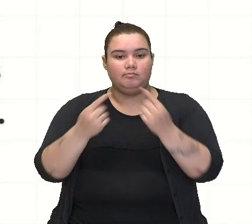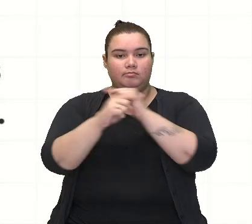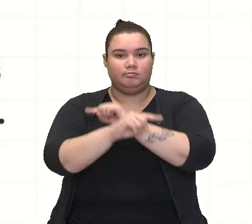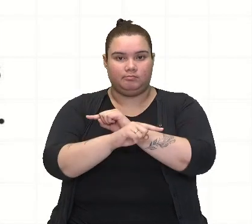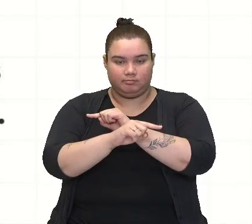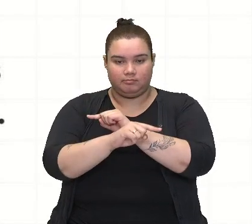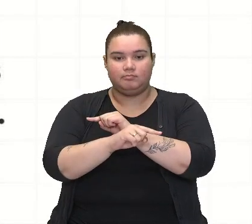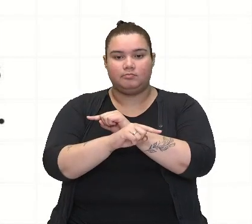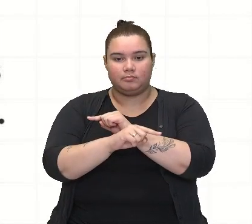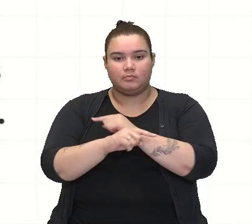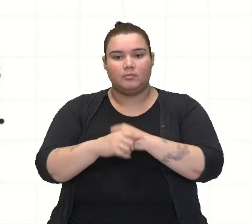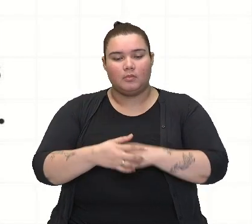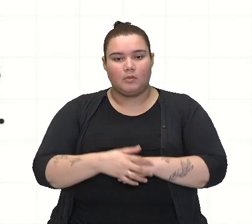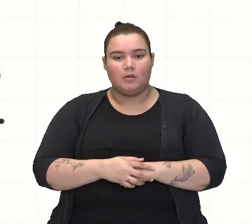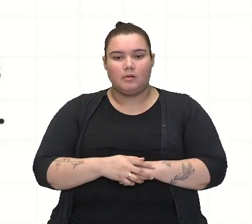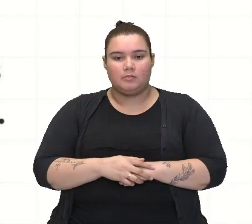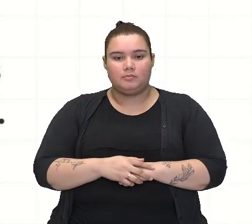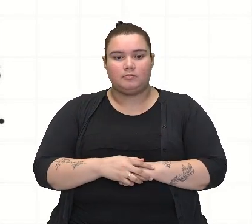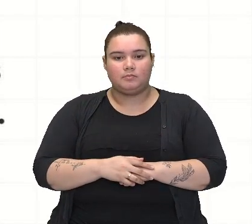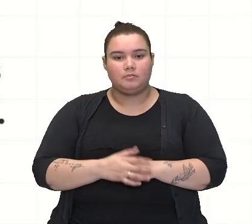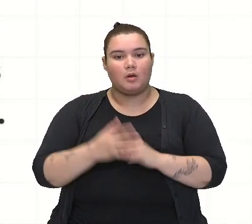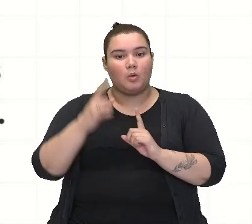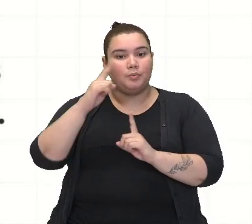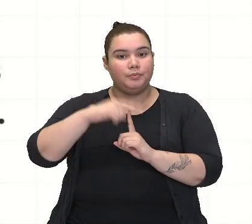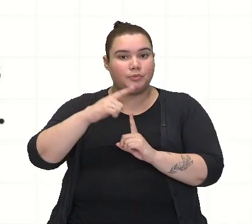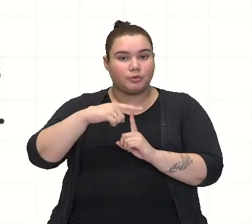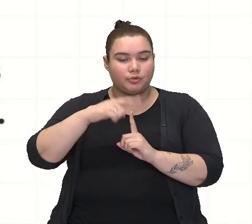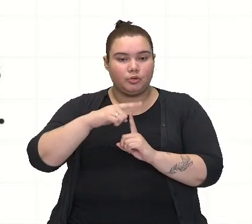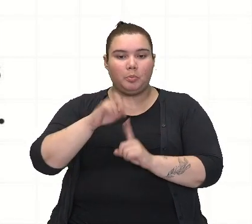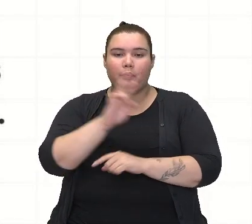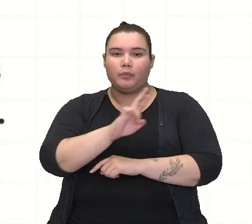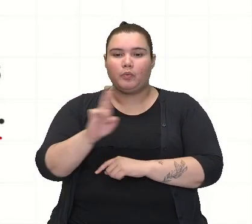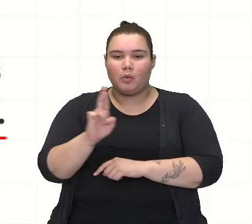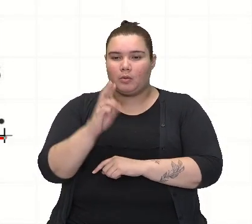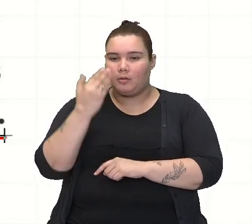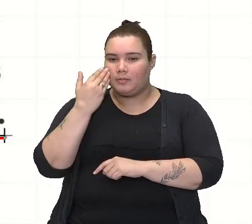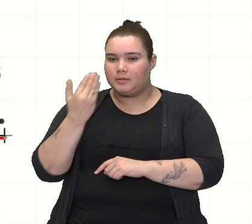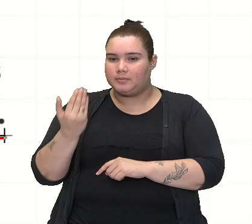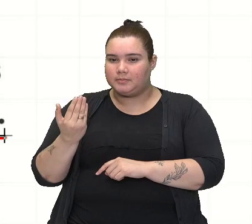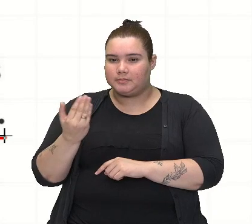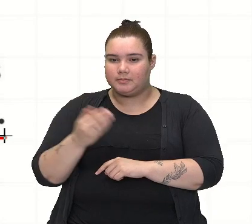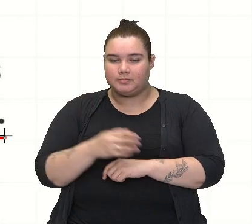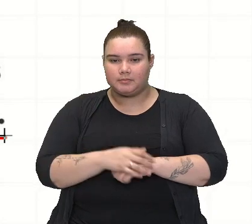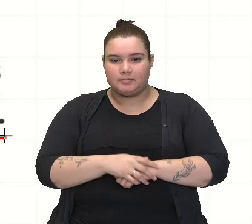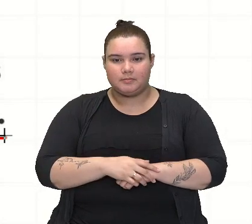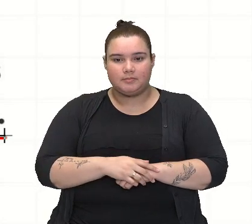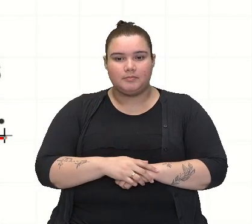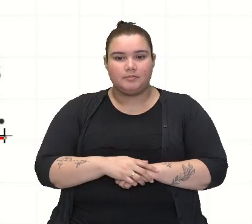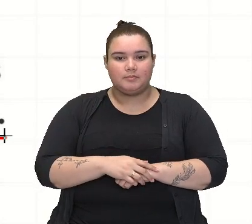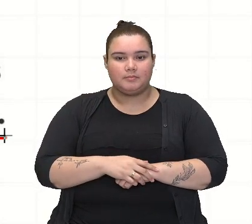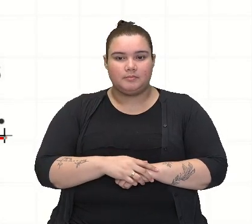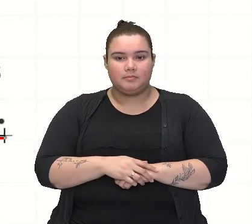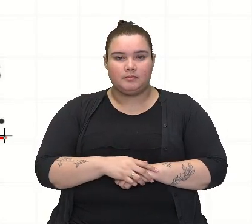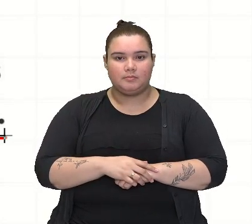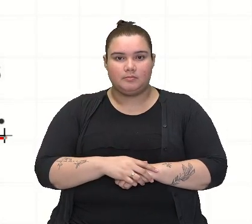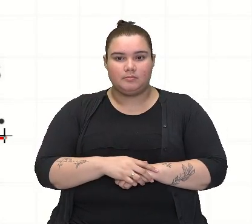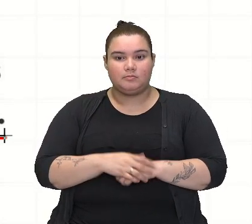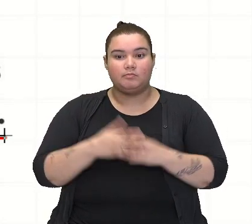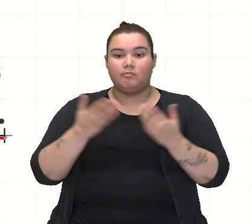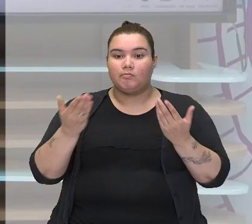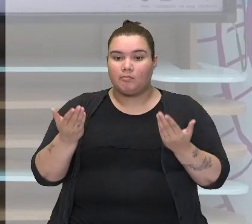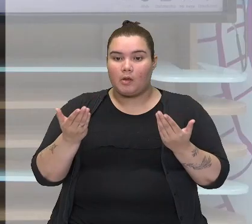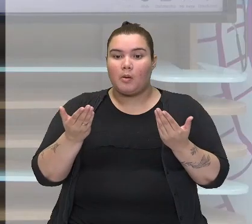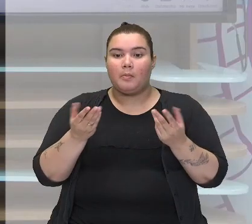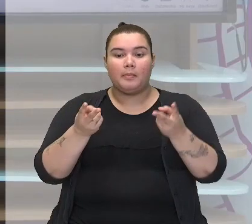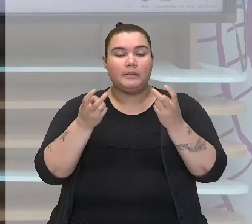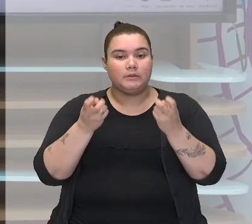ó. Então essas grandezas são chamadas de inversamente proporcionais. Então veja